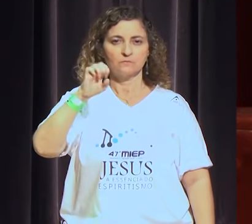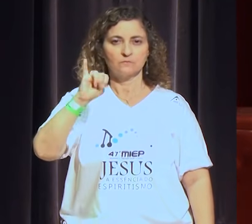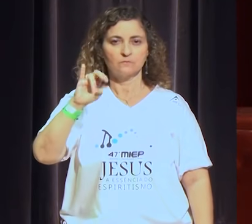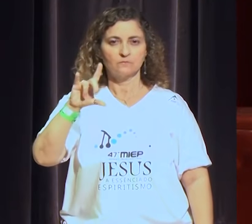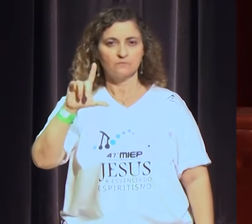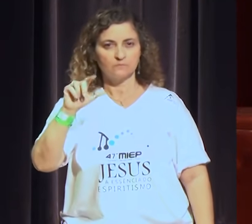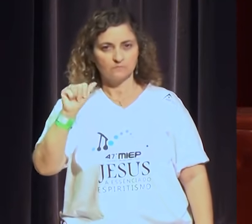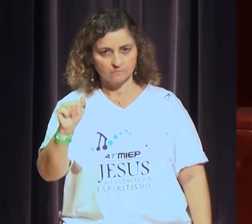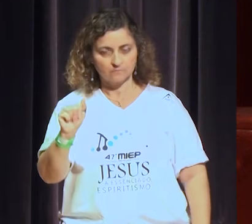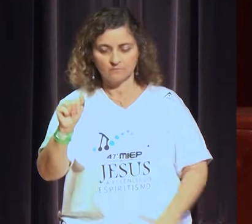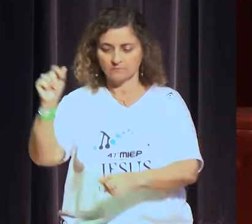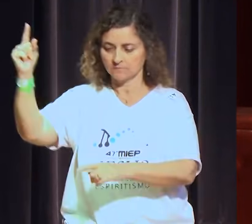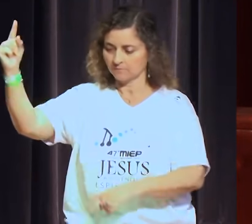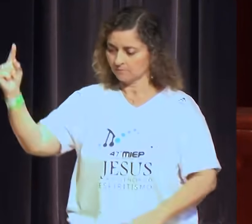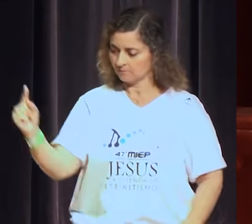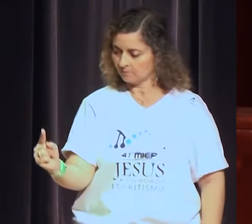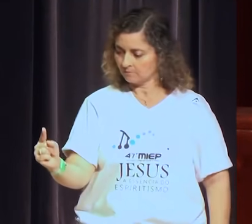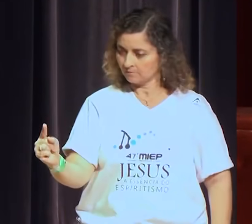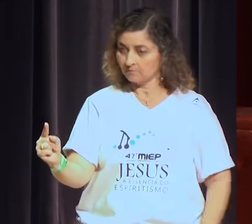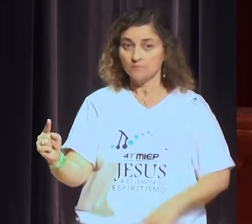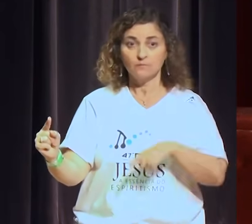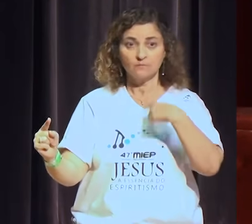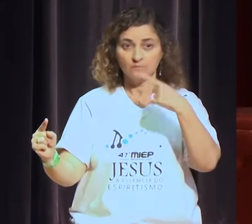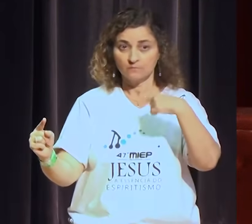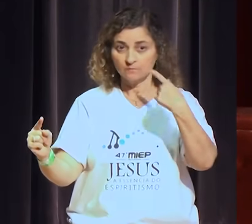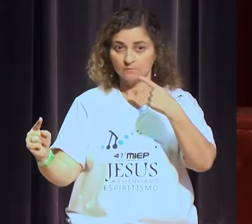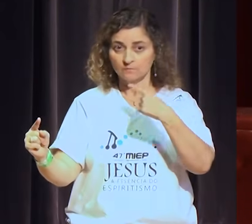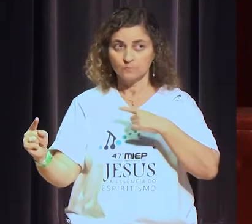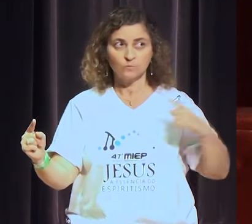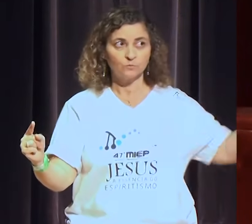E ficou do lado direito.